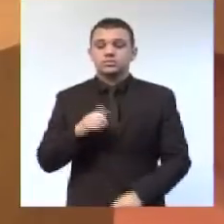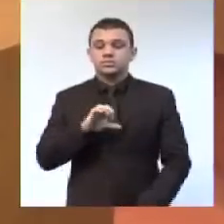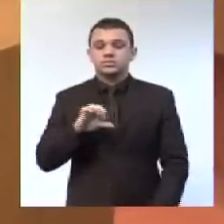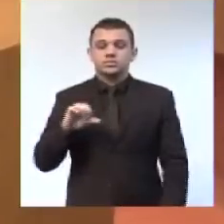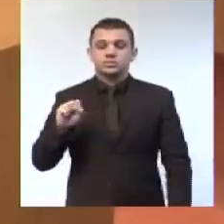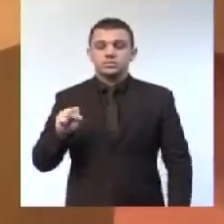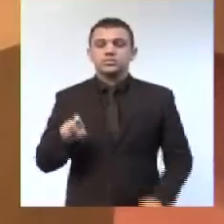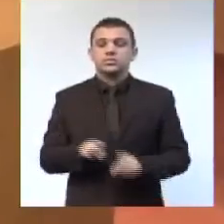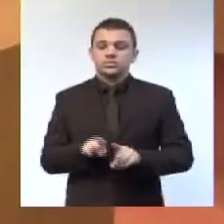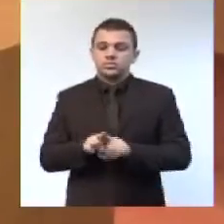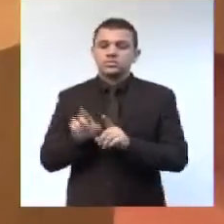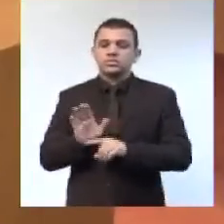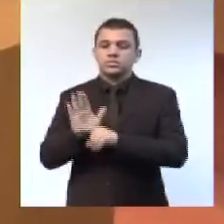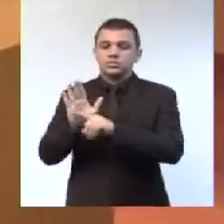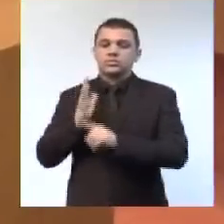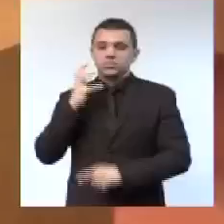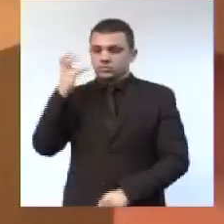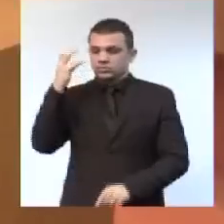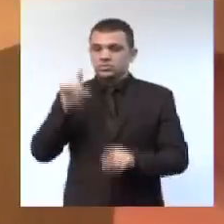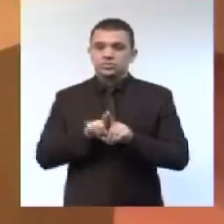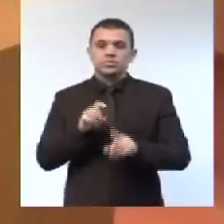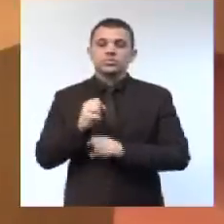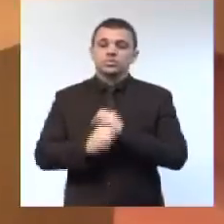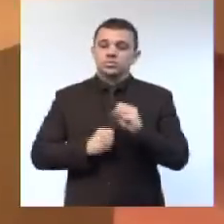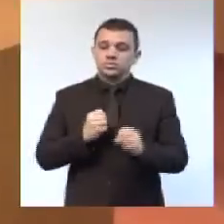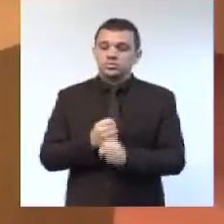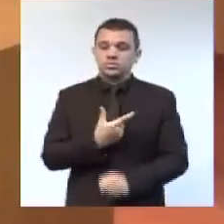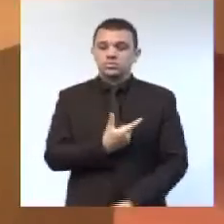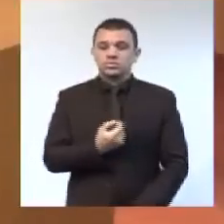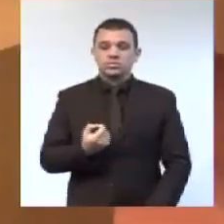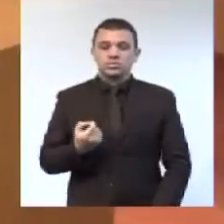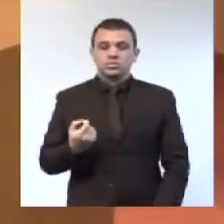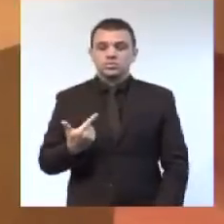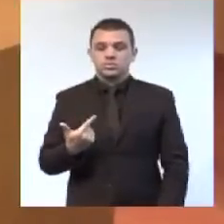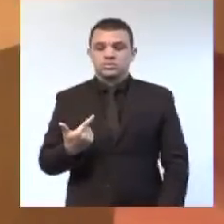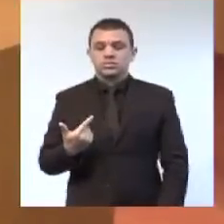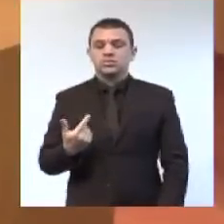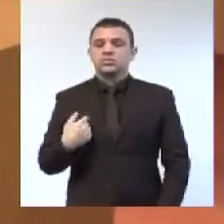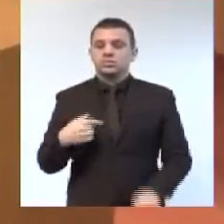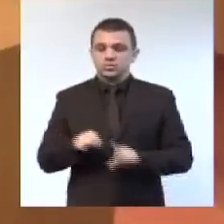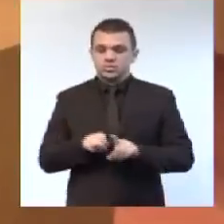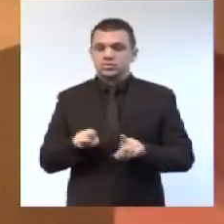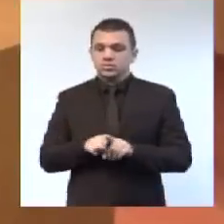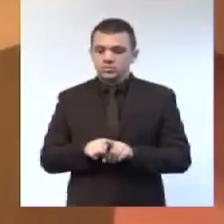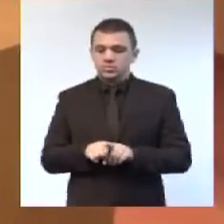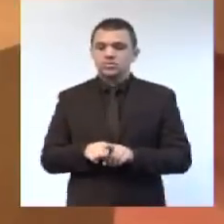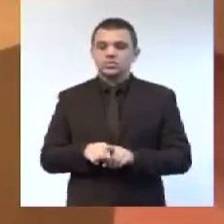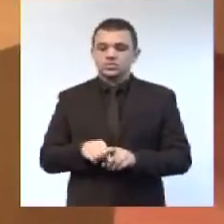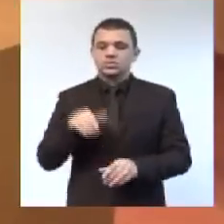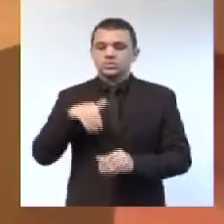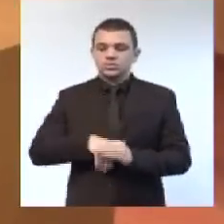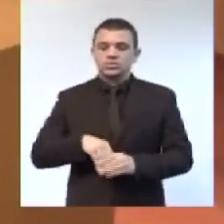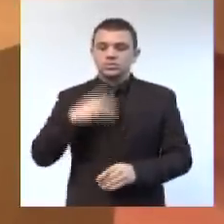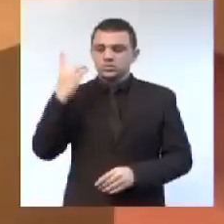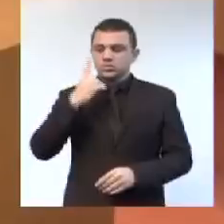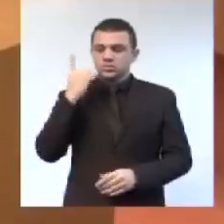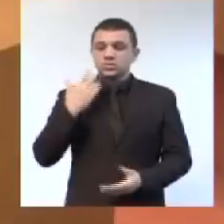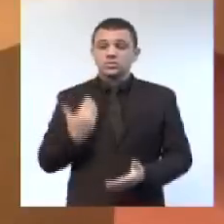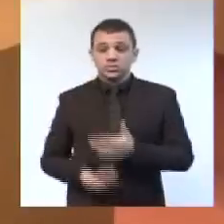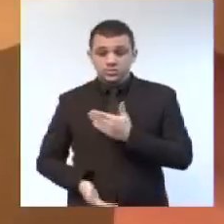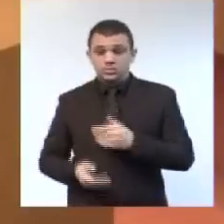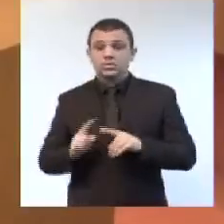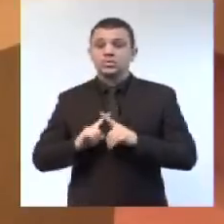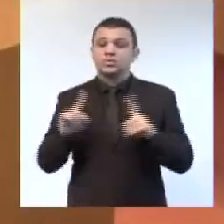Rosiana. 2002, disputei a eleição de deputado, perdi, mas continuei com a minha posição ao lado da